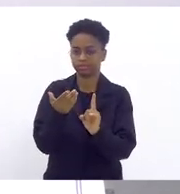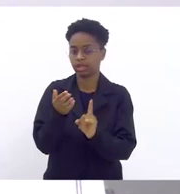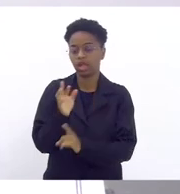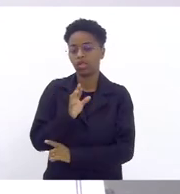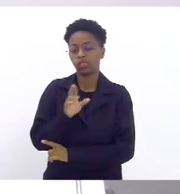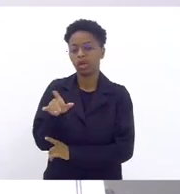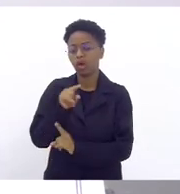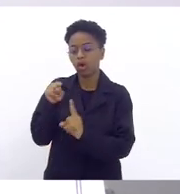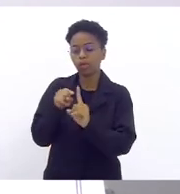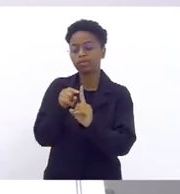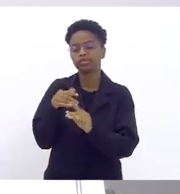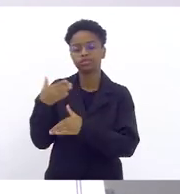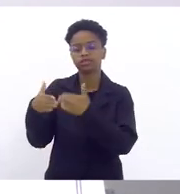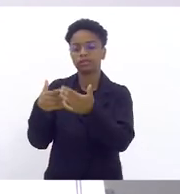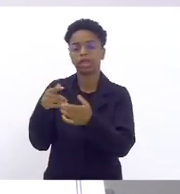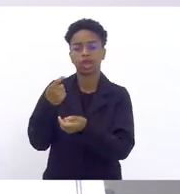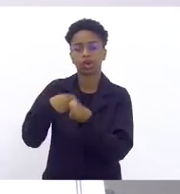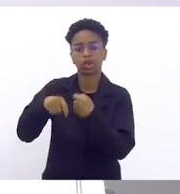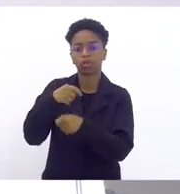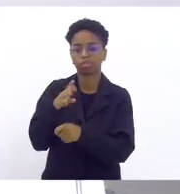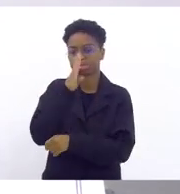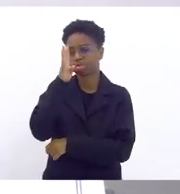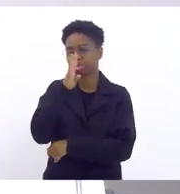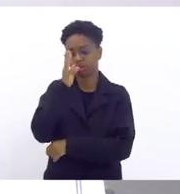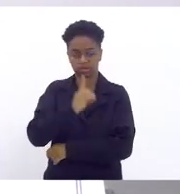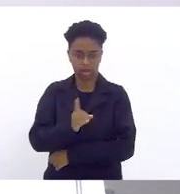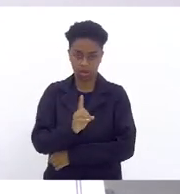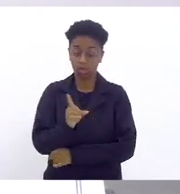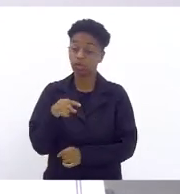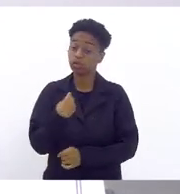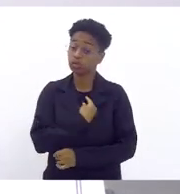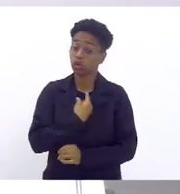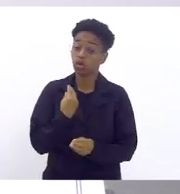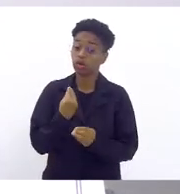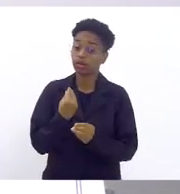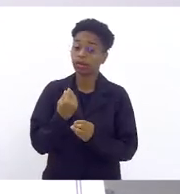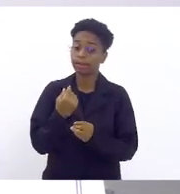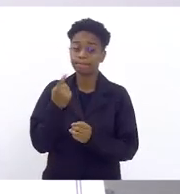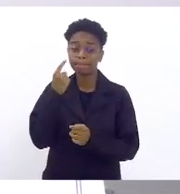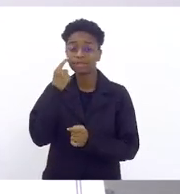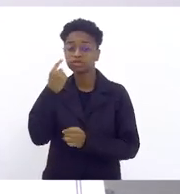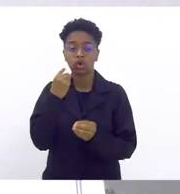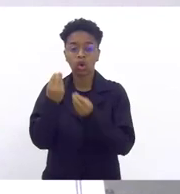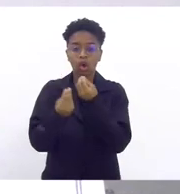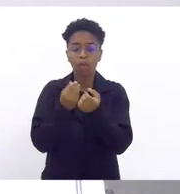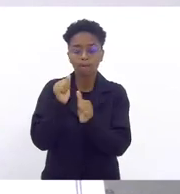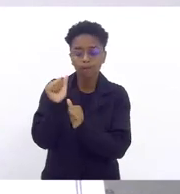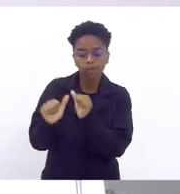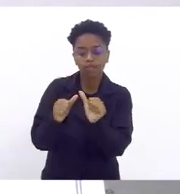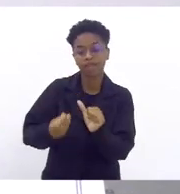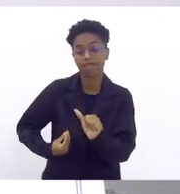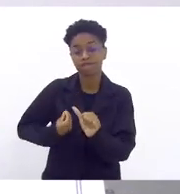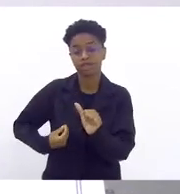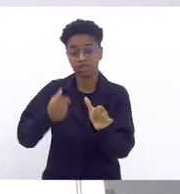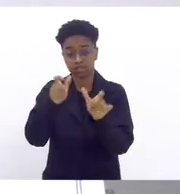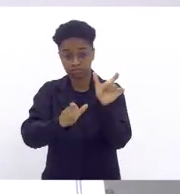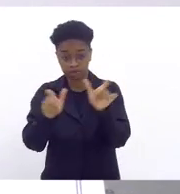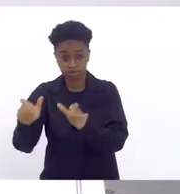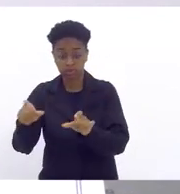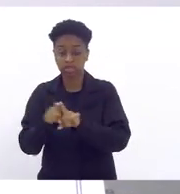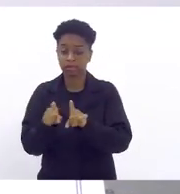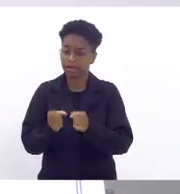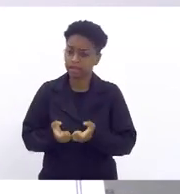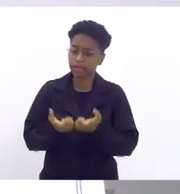é fazer desenvolvimento econômico pelo desenvolvimento econômico mas como a gente transforma a vida das pessoas e dá uma melhor condição a